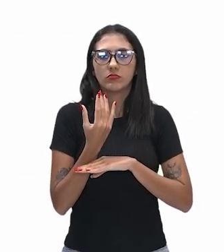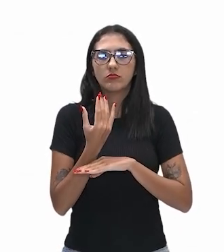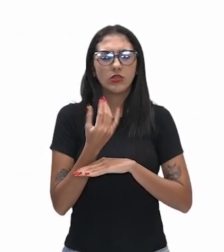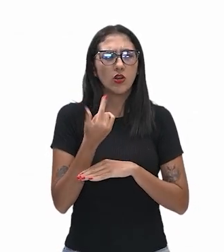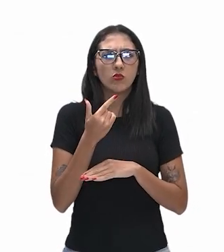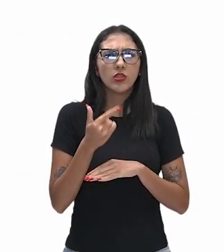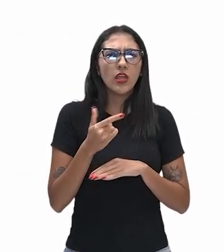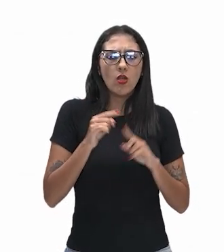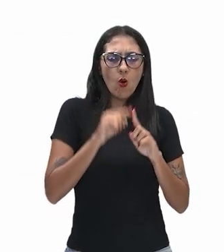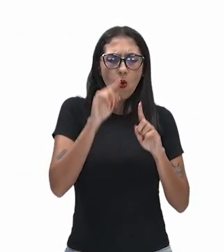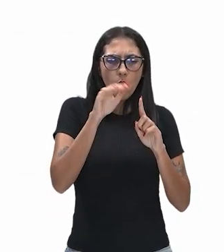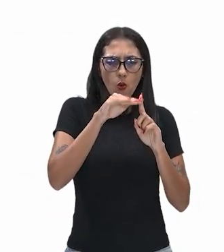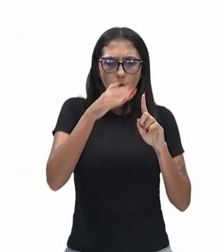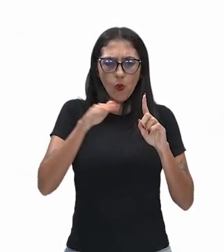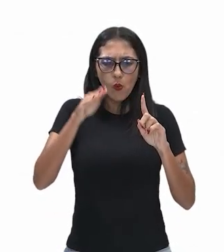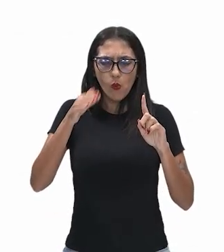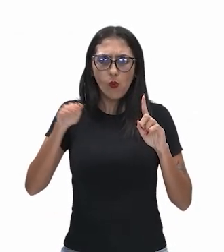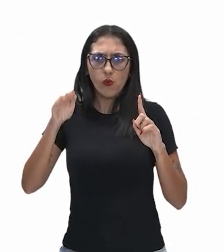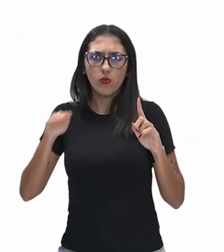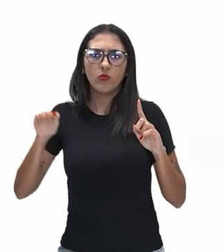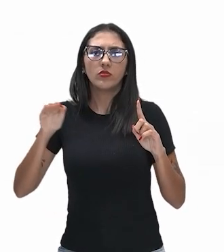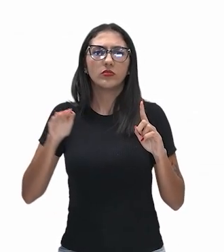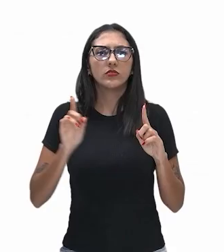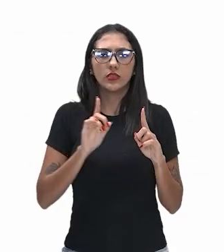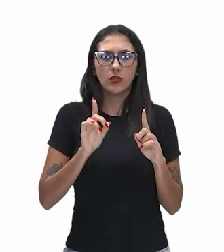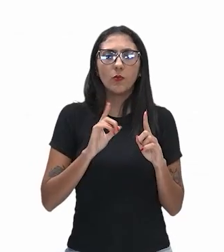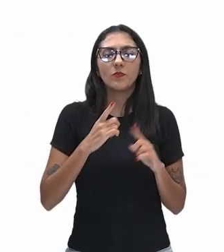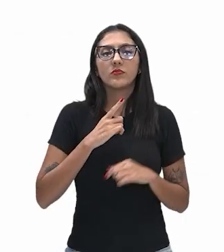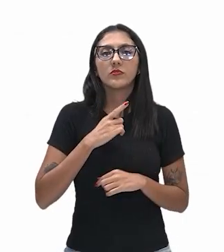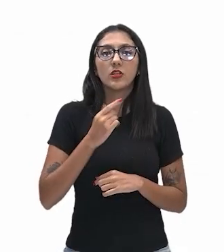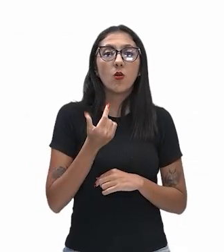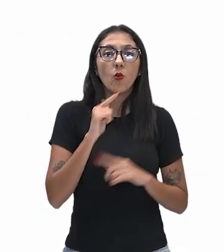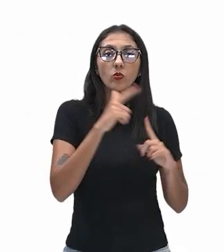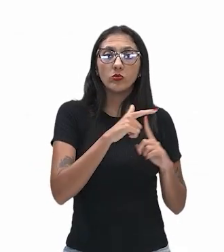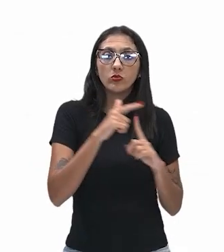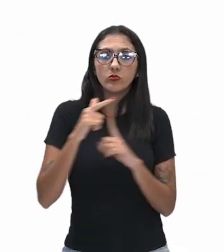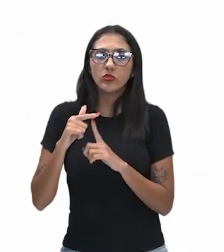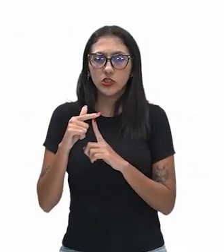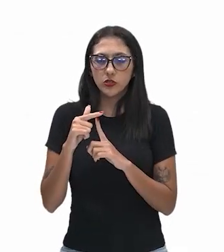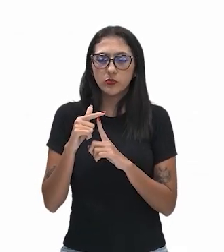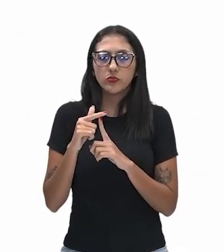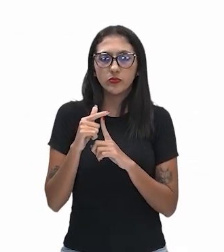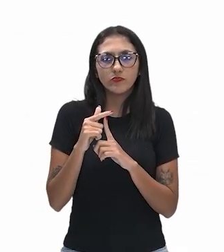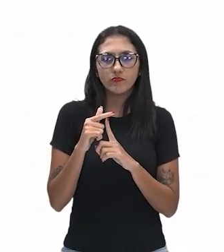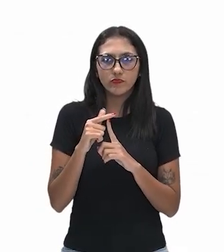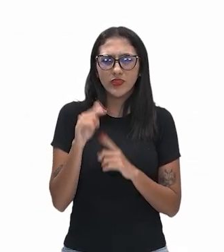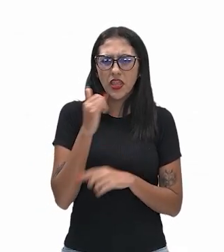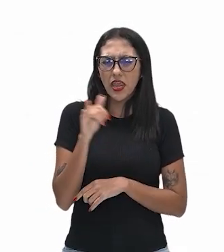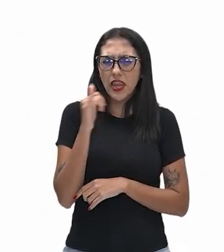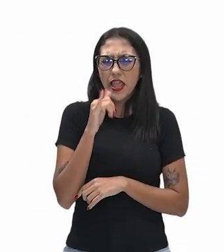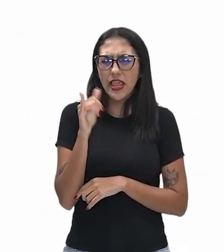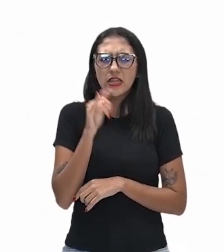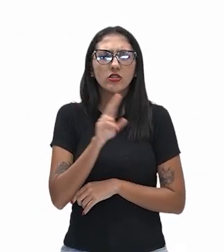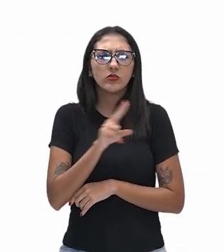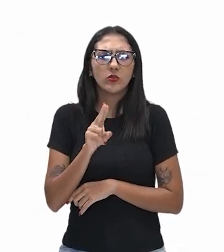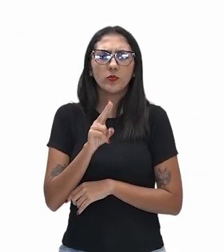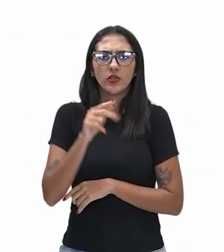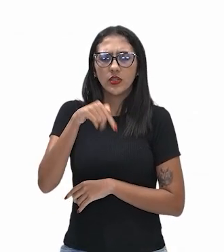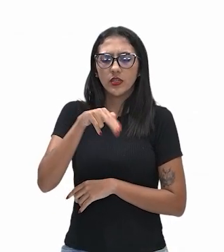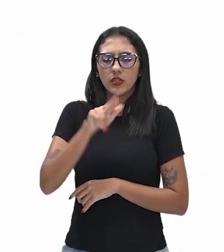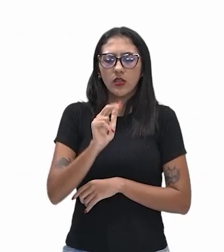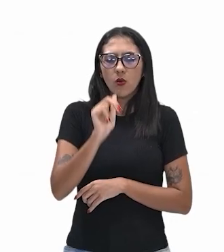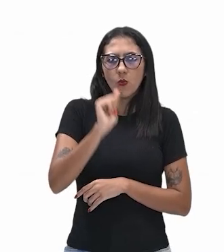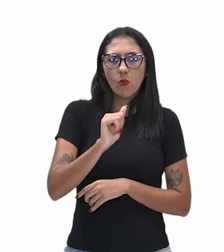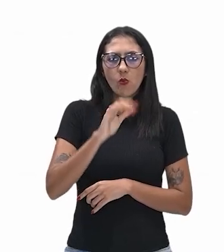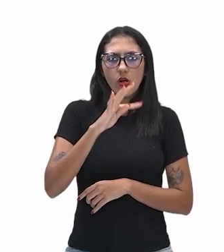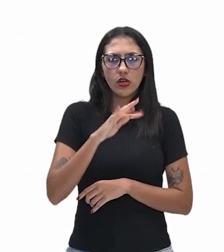mas por meio de pequenos pacotes, chamados aí de quantos de energia, tá, pessoal? Ou